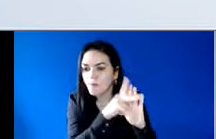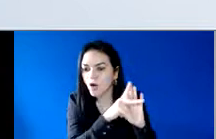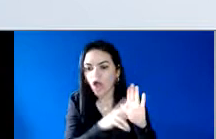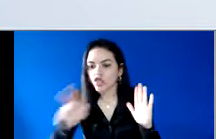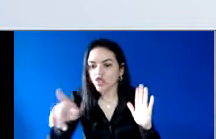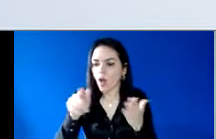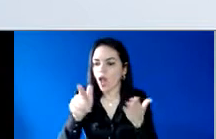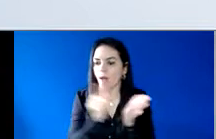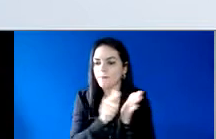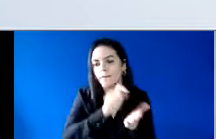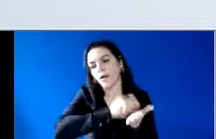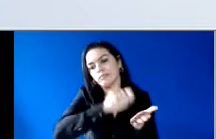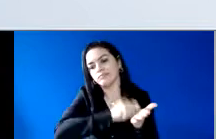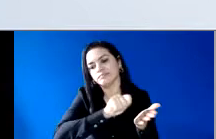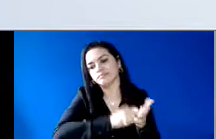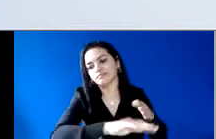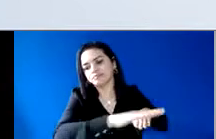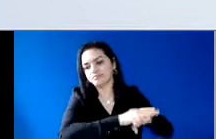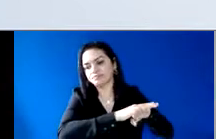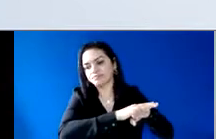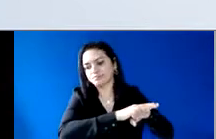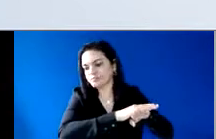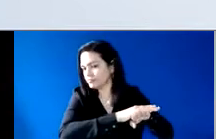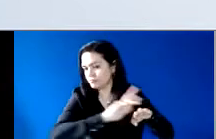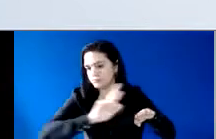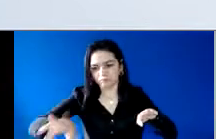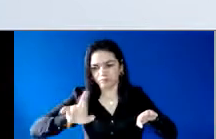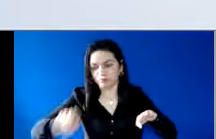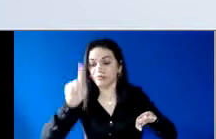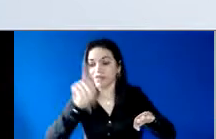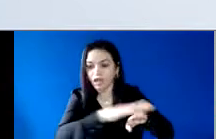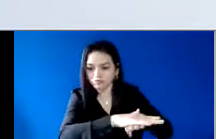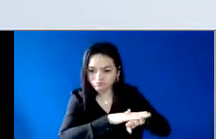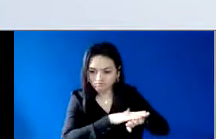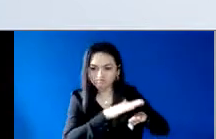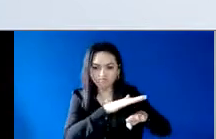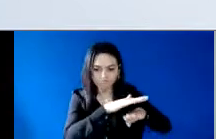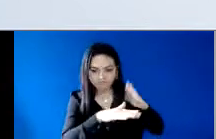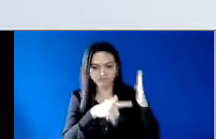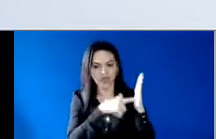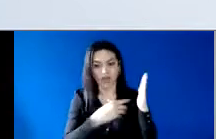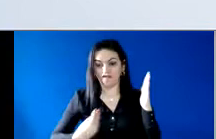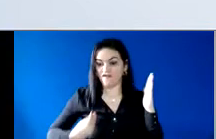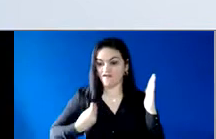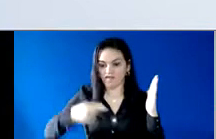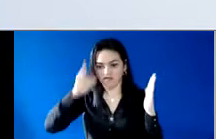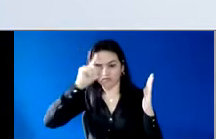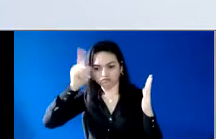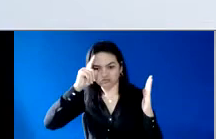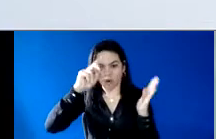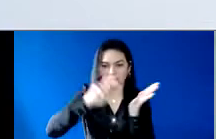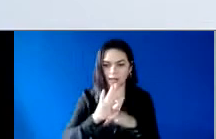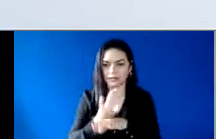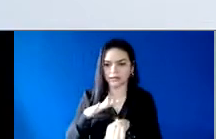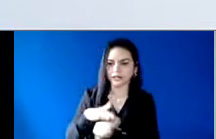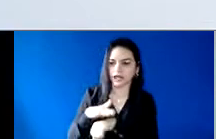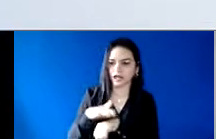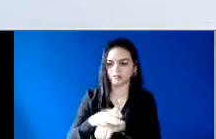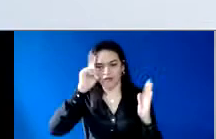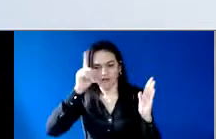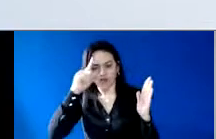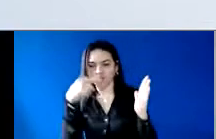gente produz e coloca numa gaveta. Não é isso. O planejamento é vivo. Você tem que viver o planejamento todo dia, de manhã, de tarde e de noite.